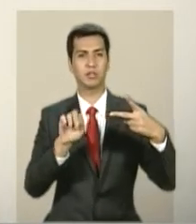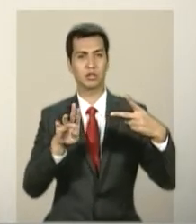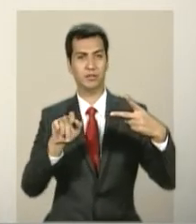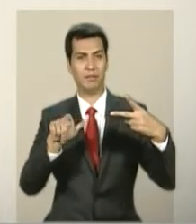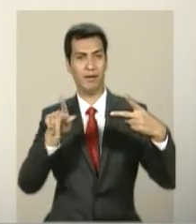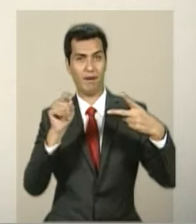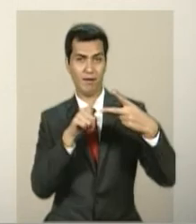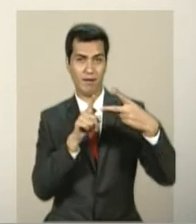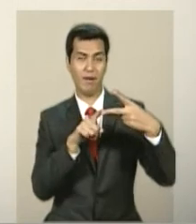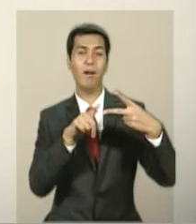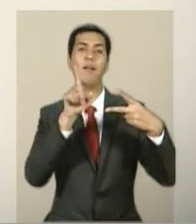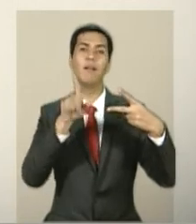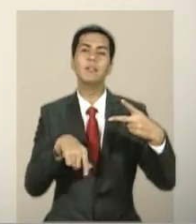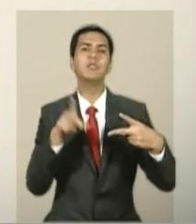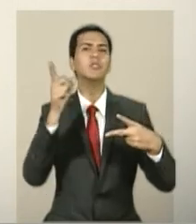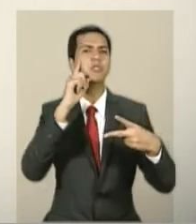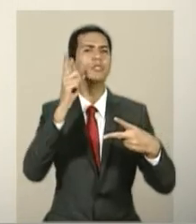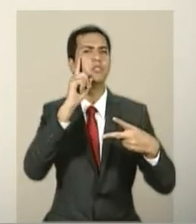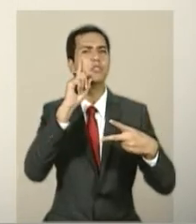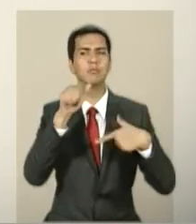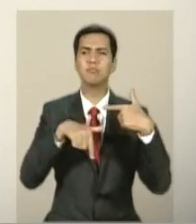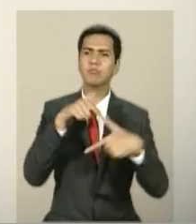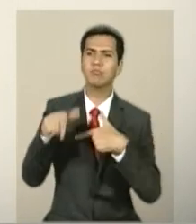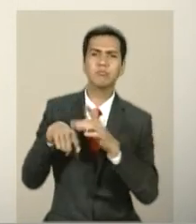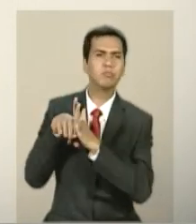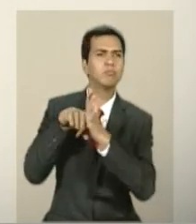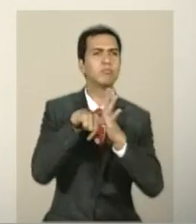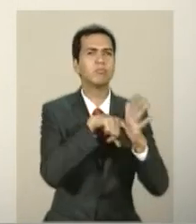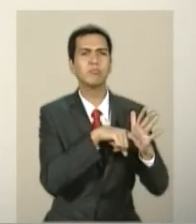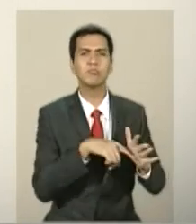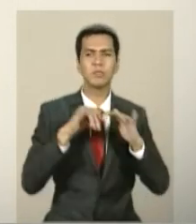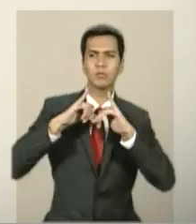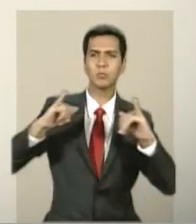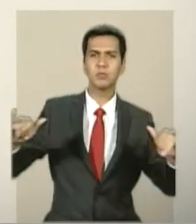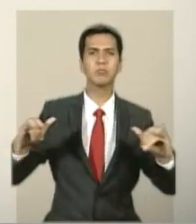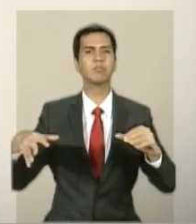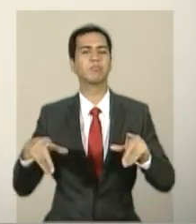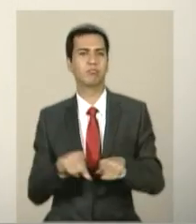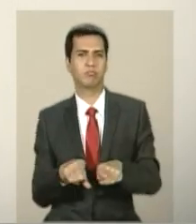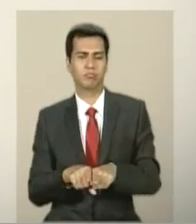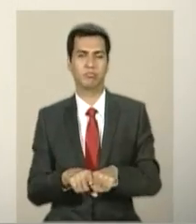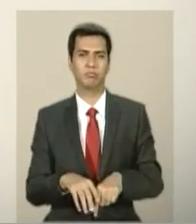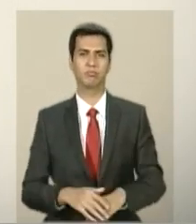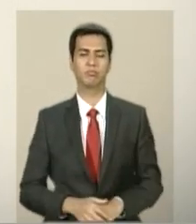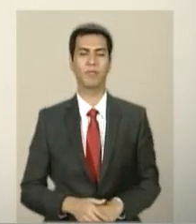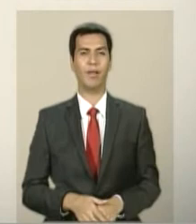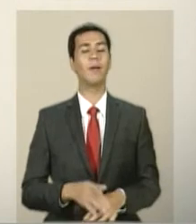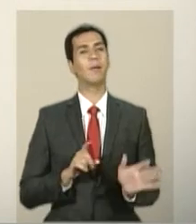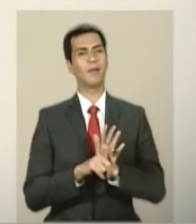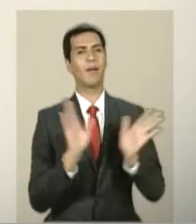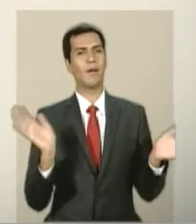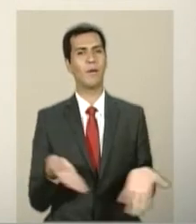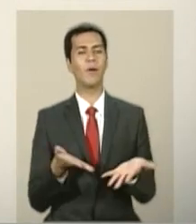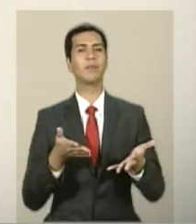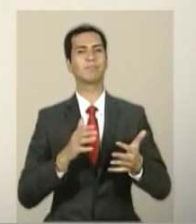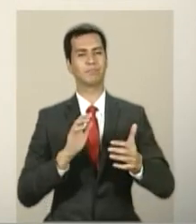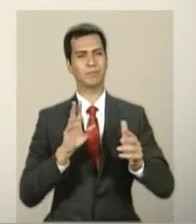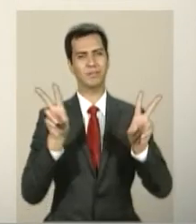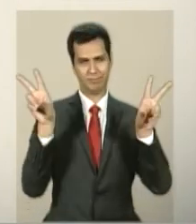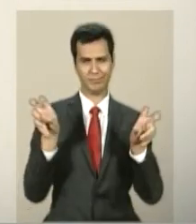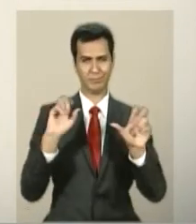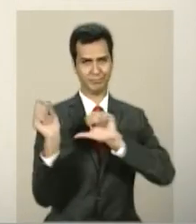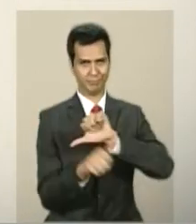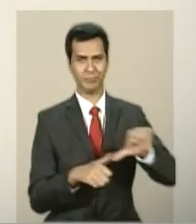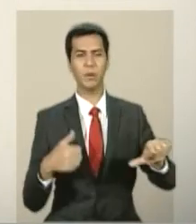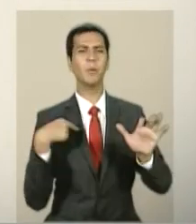permanente de investigação e informação agora mudando um pouco de assunto Presidente a senhora poderia contar para a gente como foi a sua